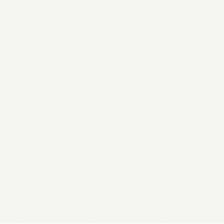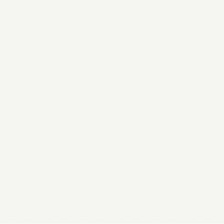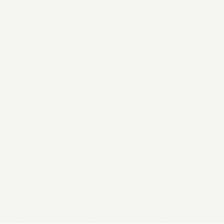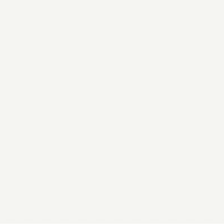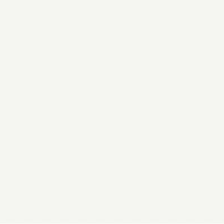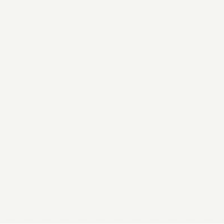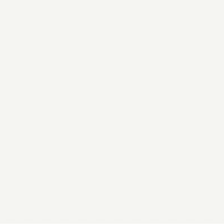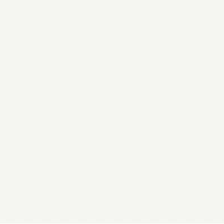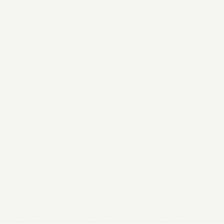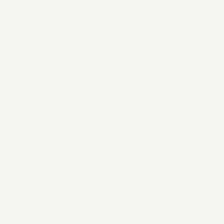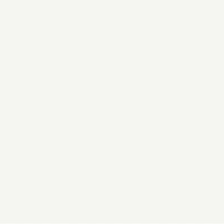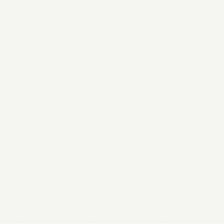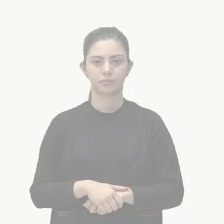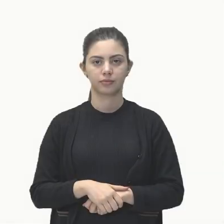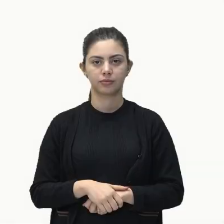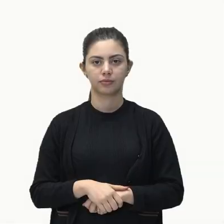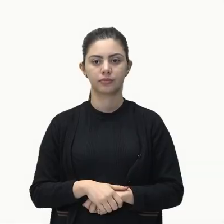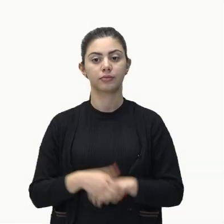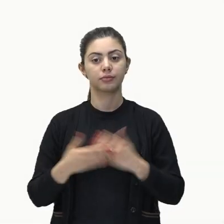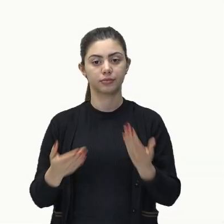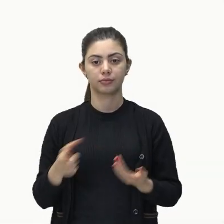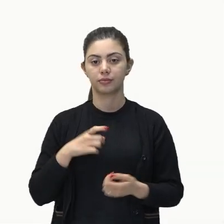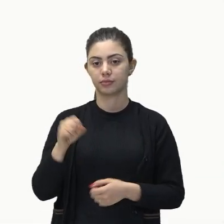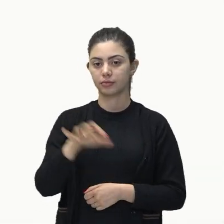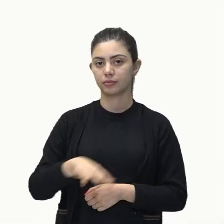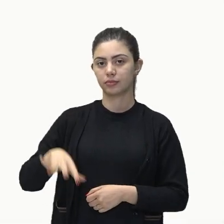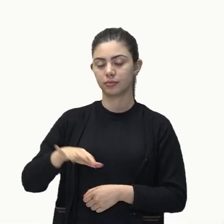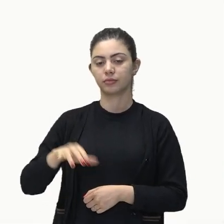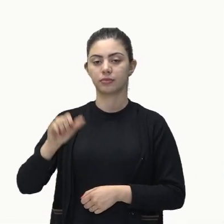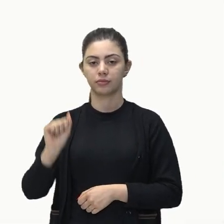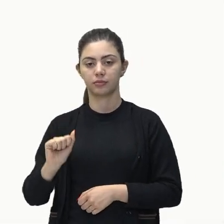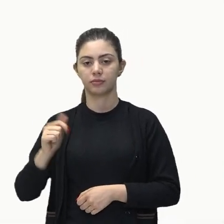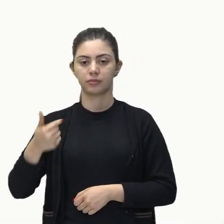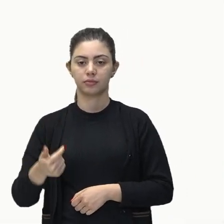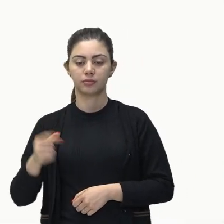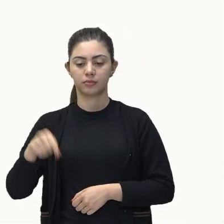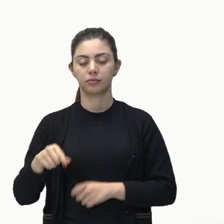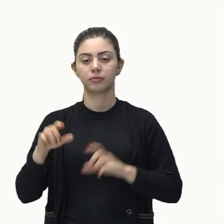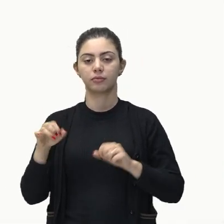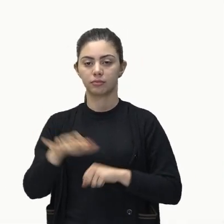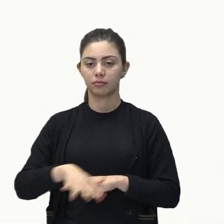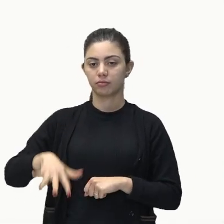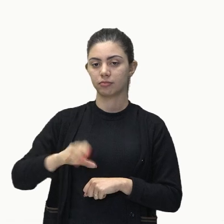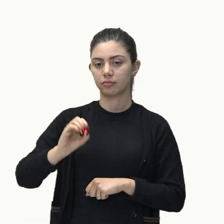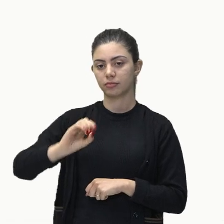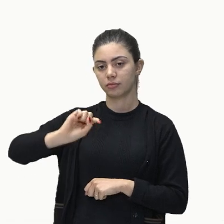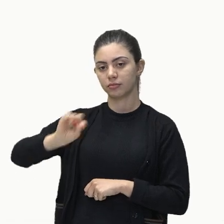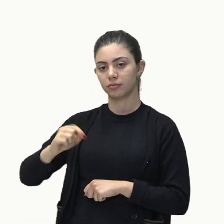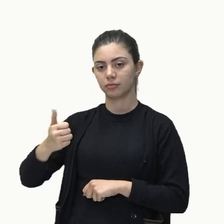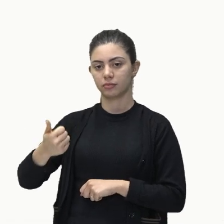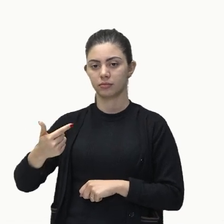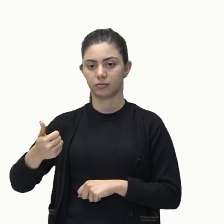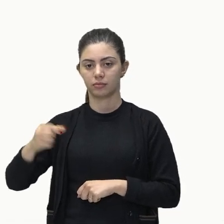área 2 vai ser de 0,12 metro quadrado.